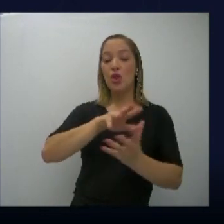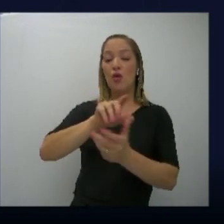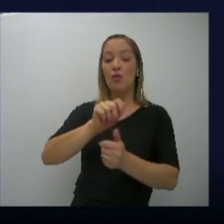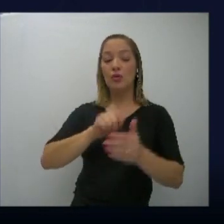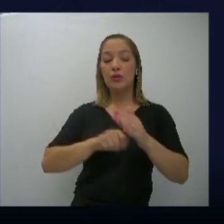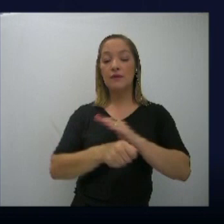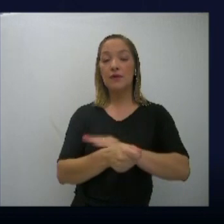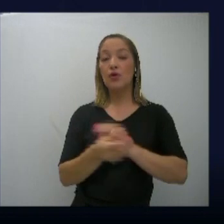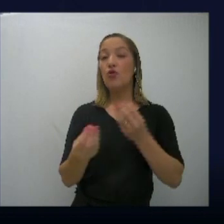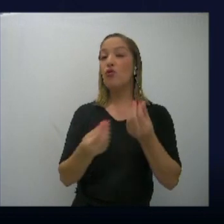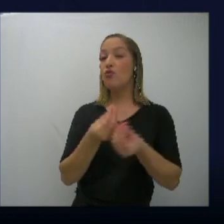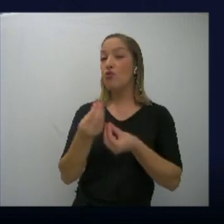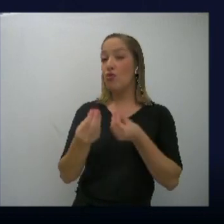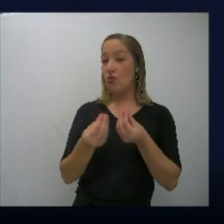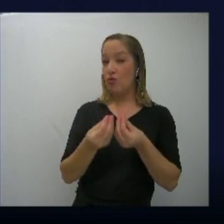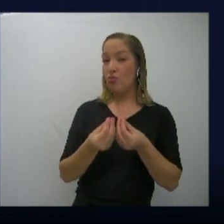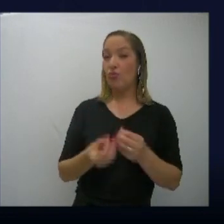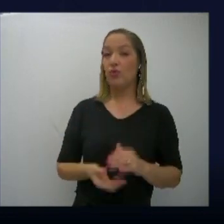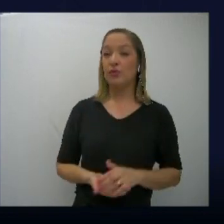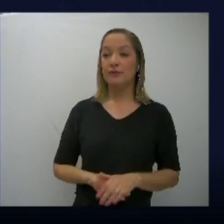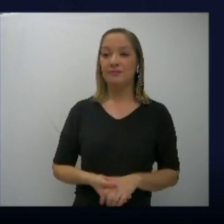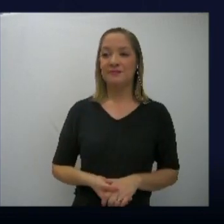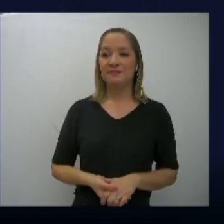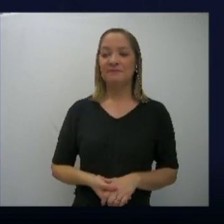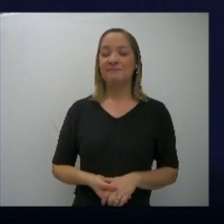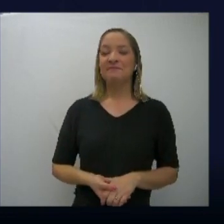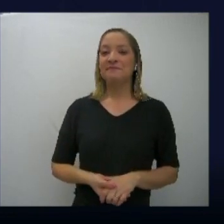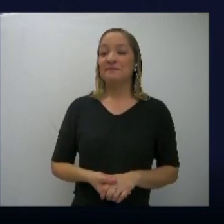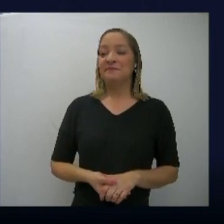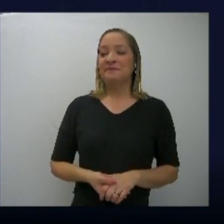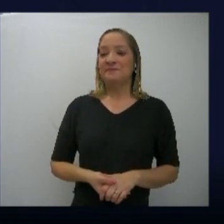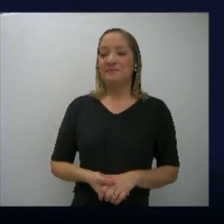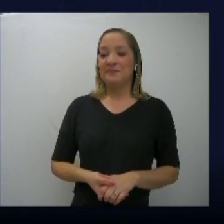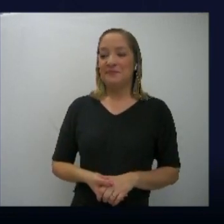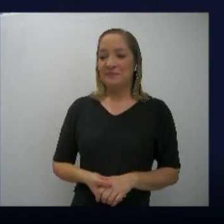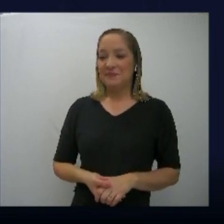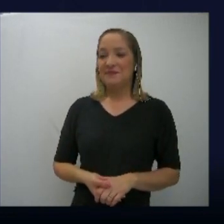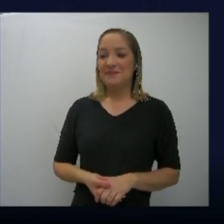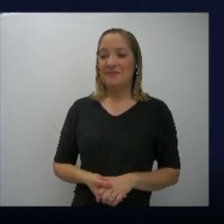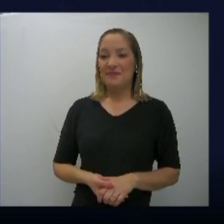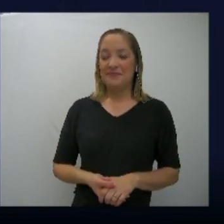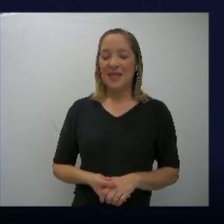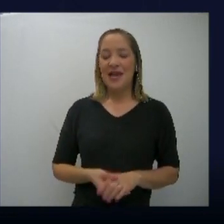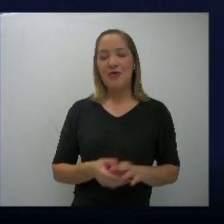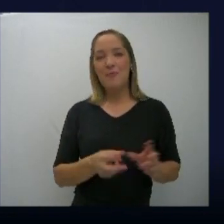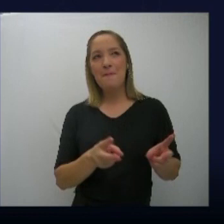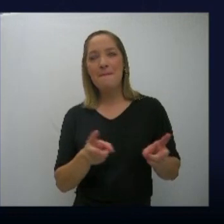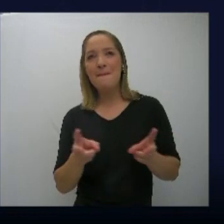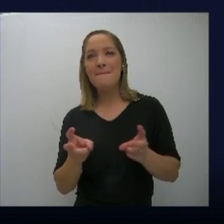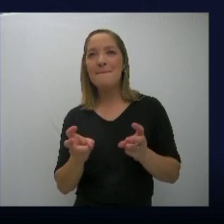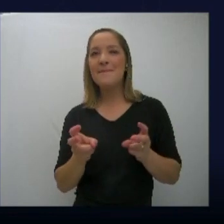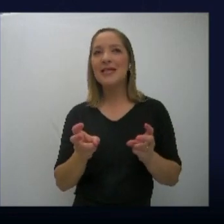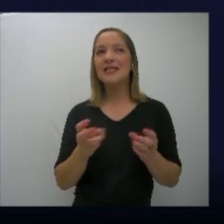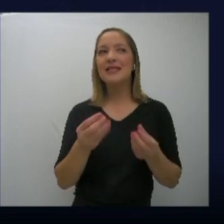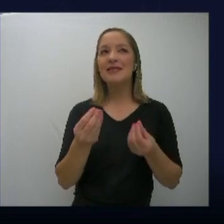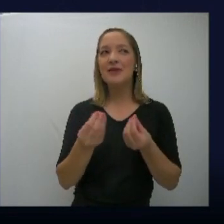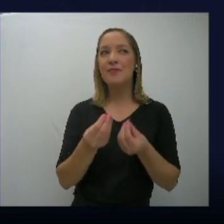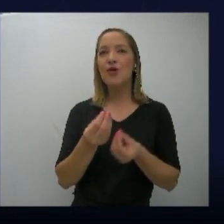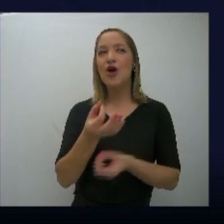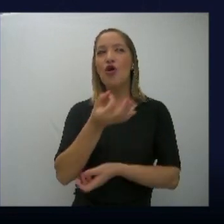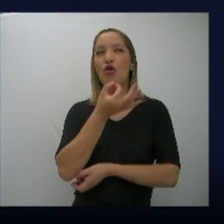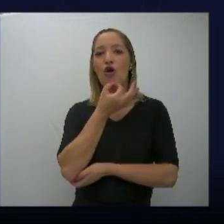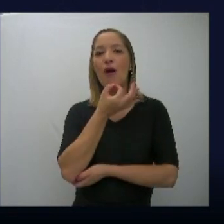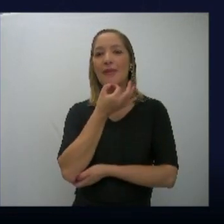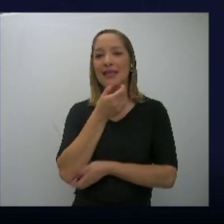consumo é bom gente ou eu vejo um comentei